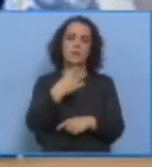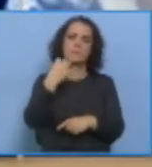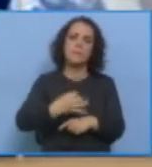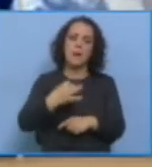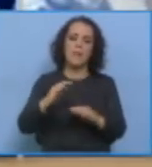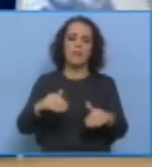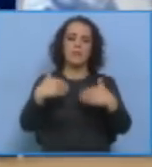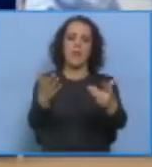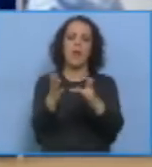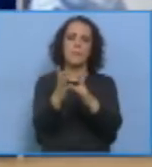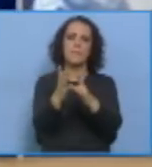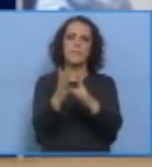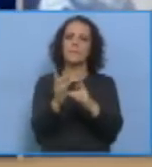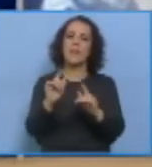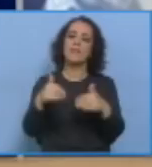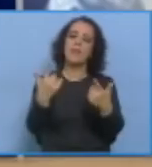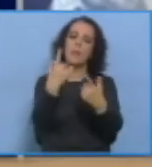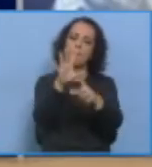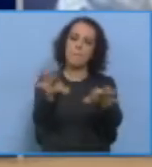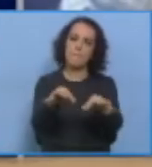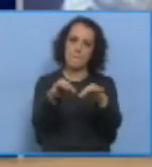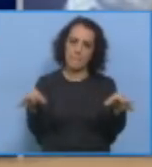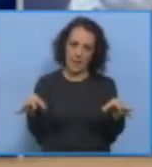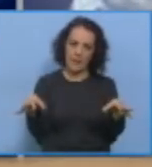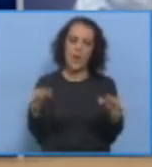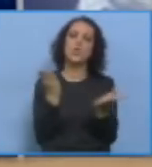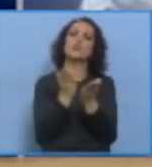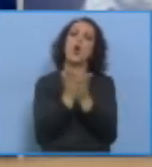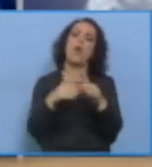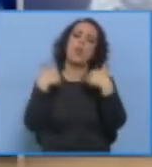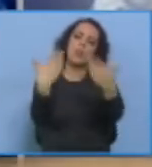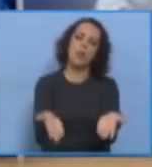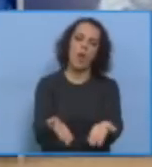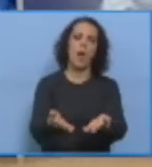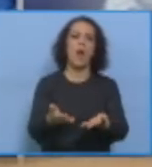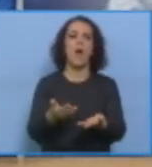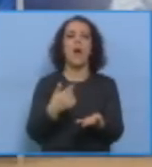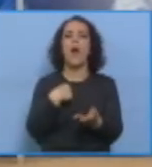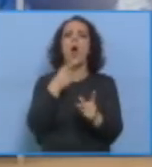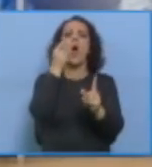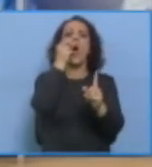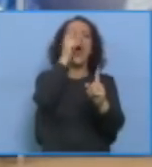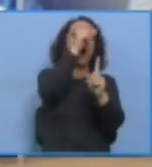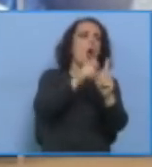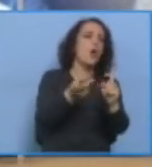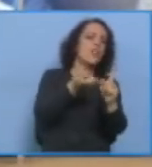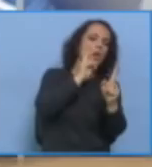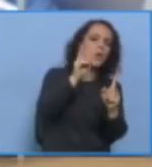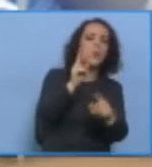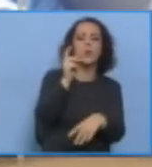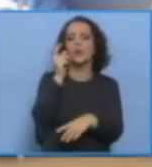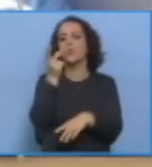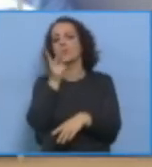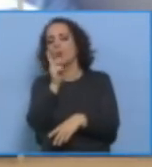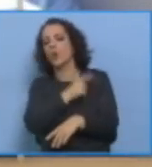um presépio, dar uma prenda à escola. Enfim, não se fulaniza se é no senhor diretor, se é na senhora diretora, se é no senhor